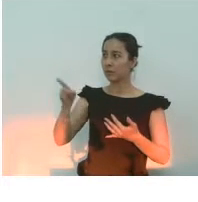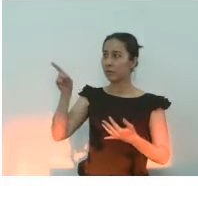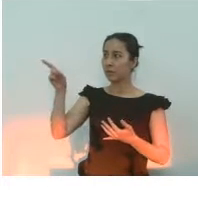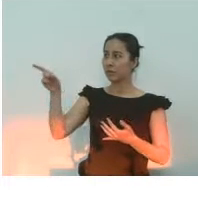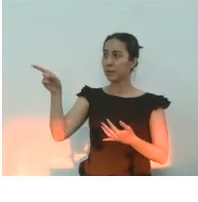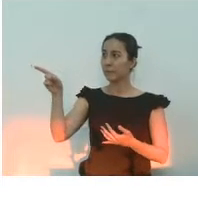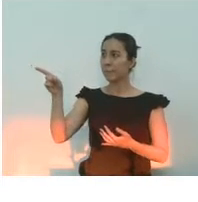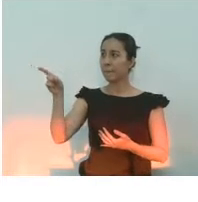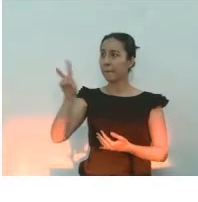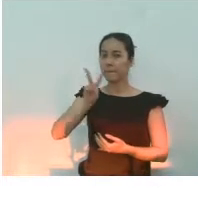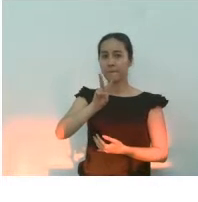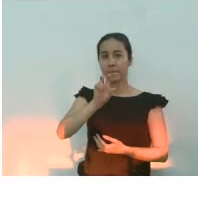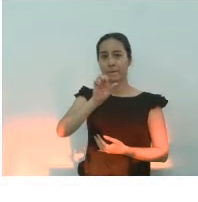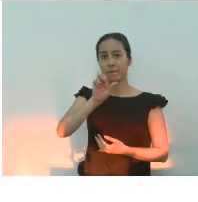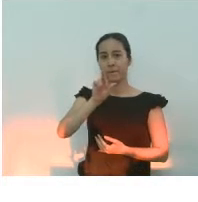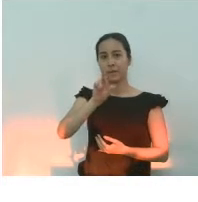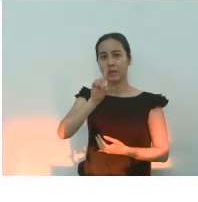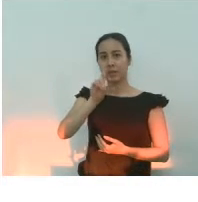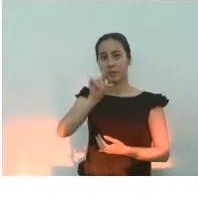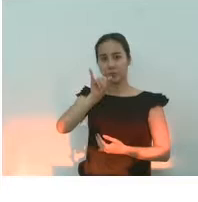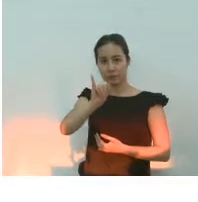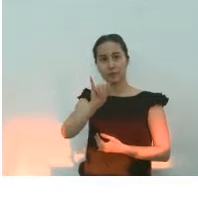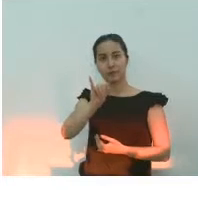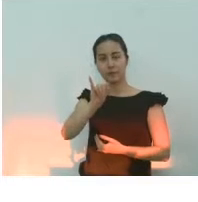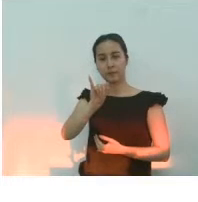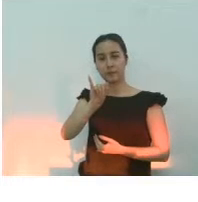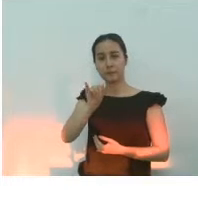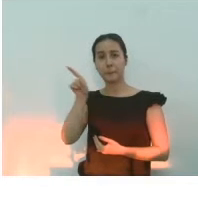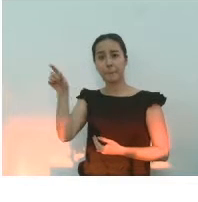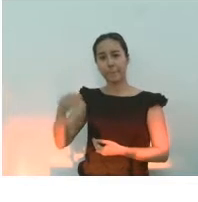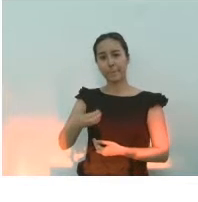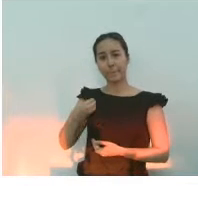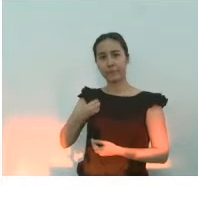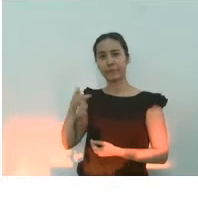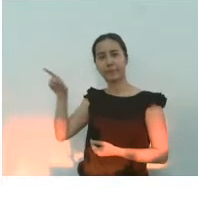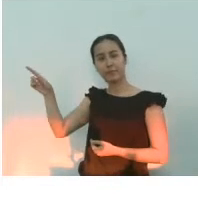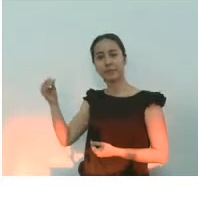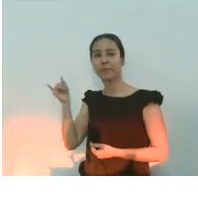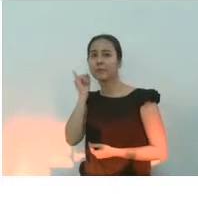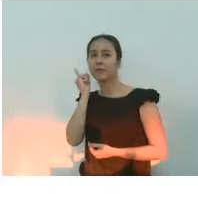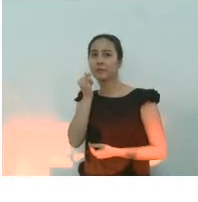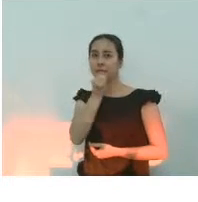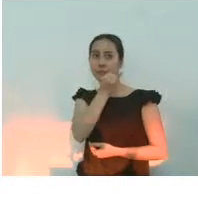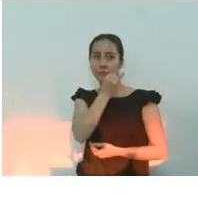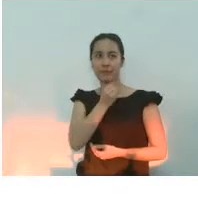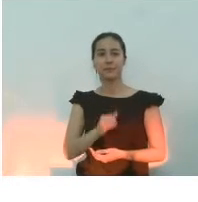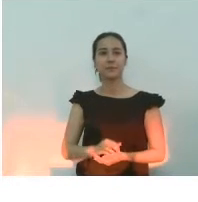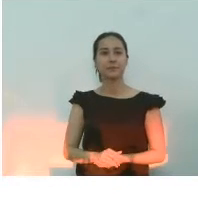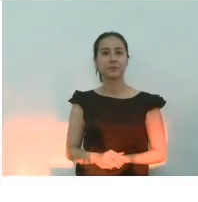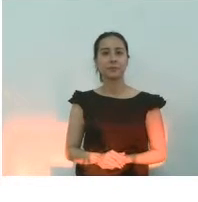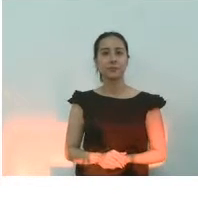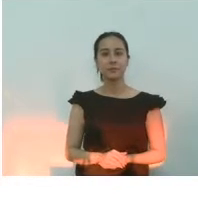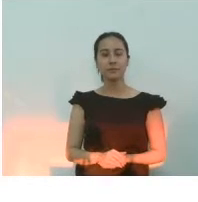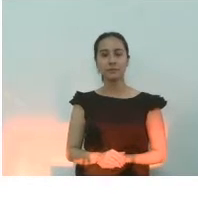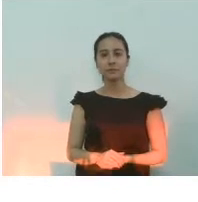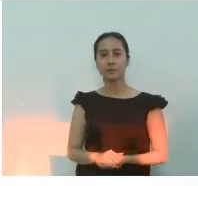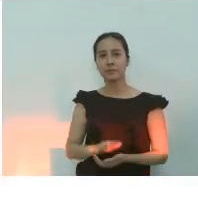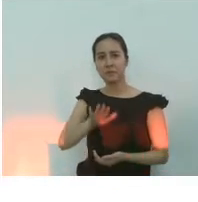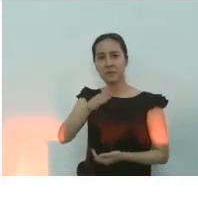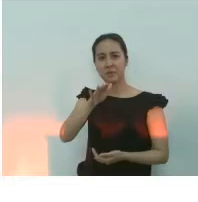viveu na época da revolução na itália da unificação lá pelo la pelo minuto